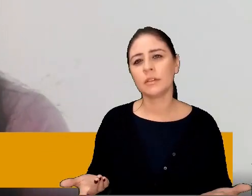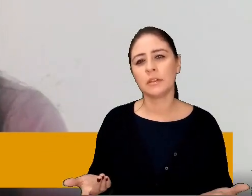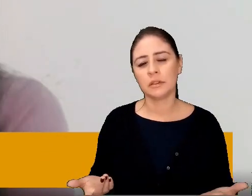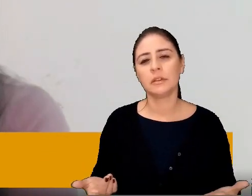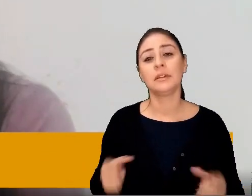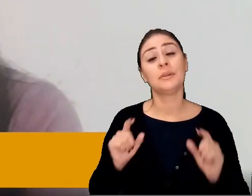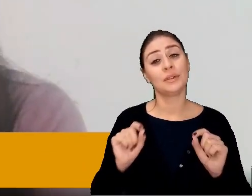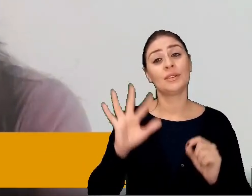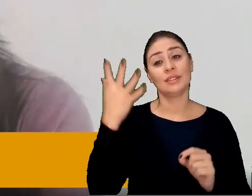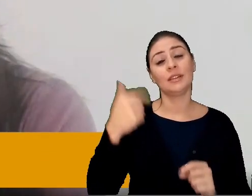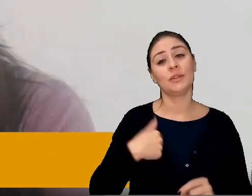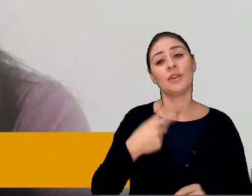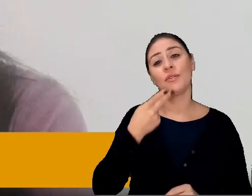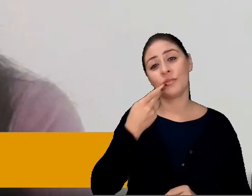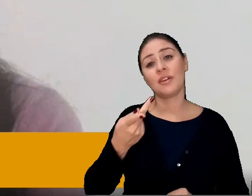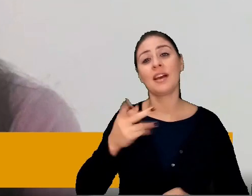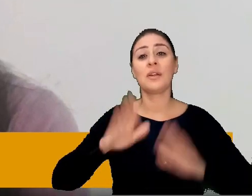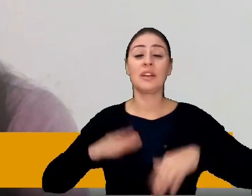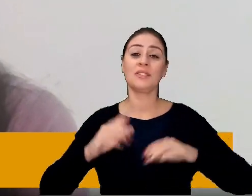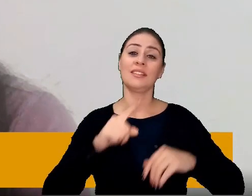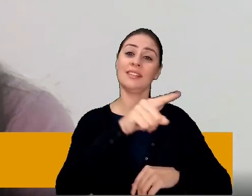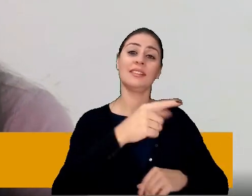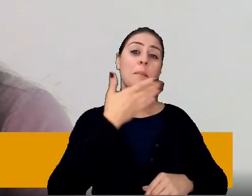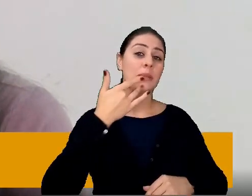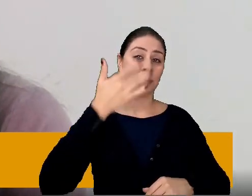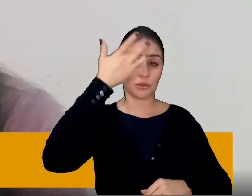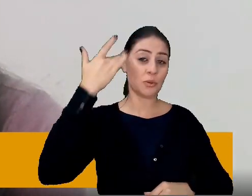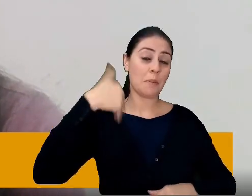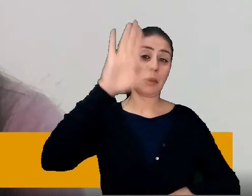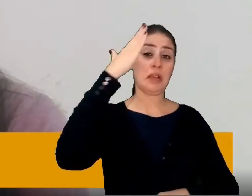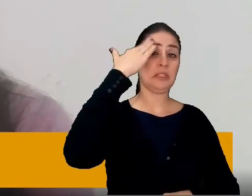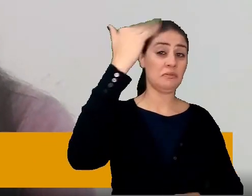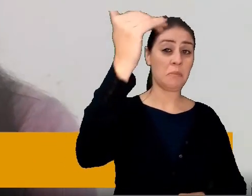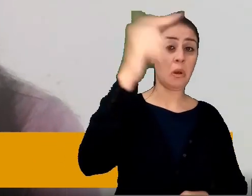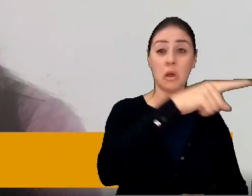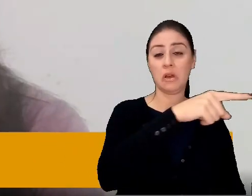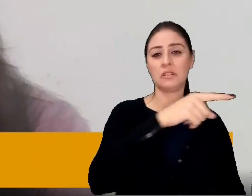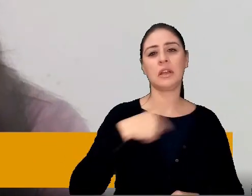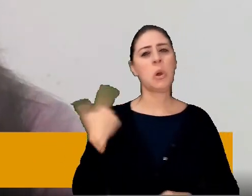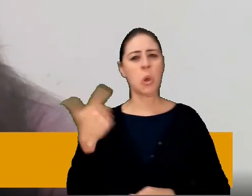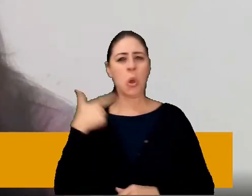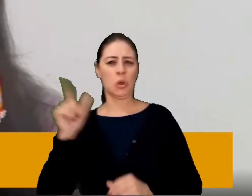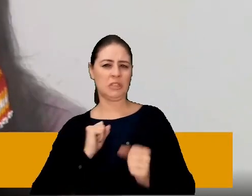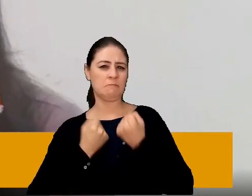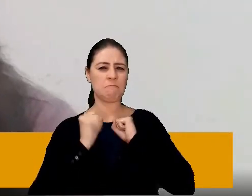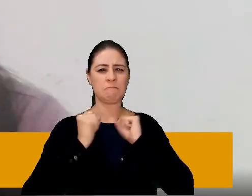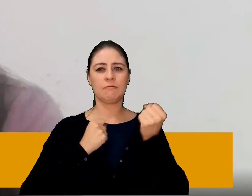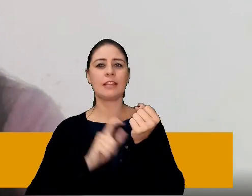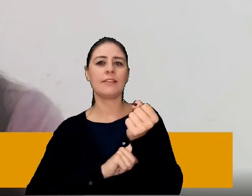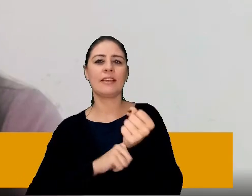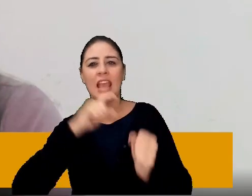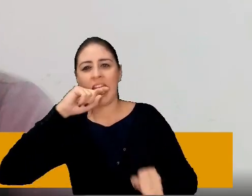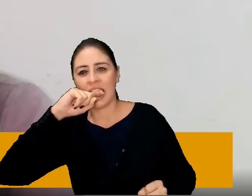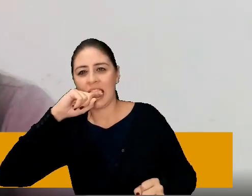dito do machismo, né? Aí o que aconteceu? É aquilo que eu falo, né? Às vezes a estrelinha de um brilha mais que o outro fica incomodado,